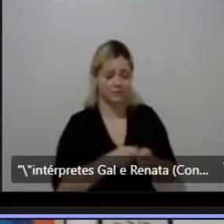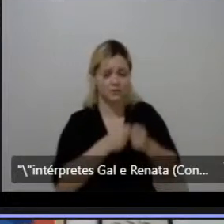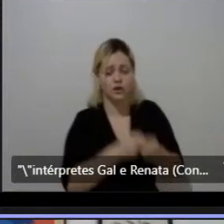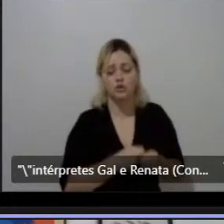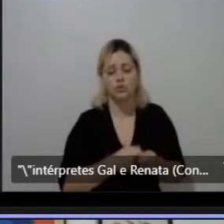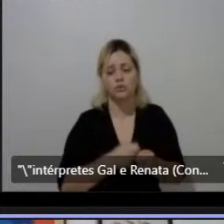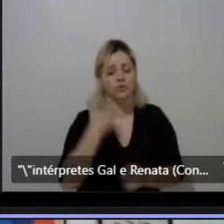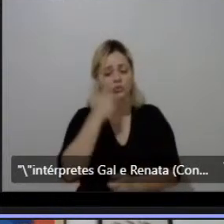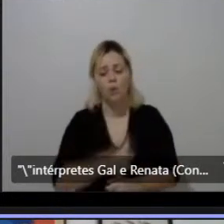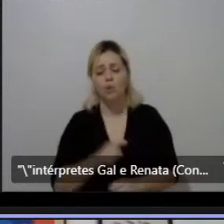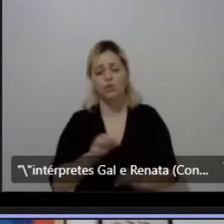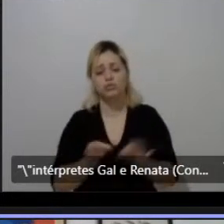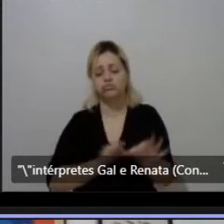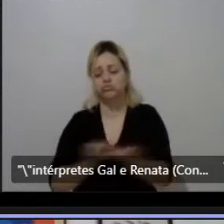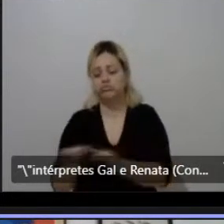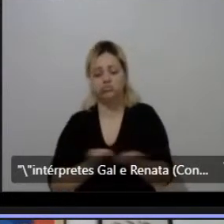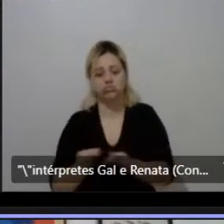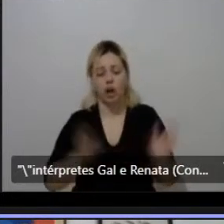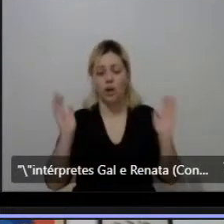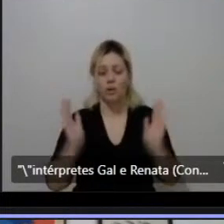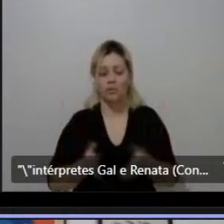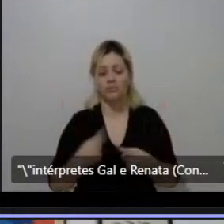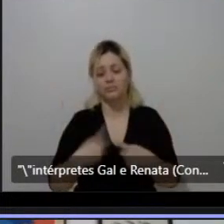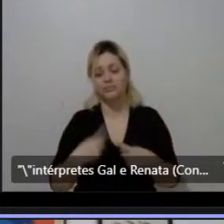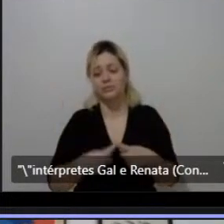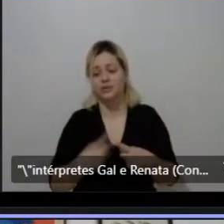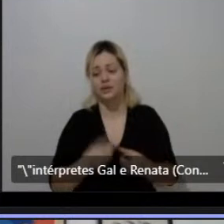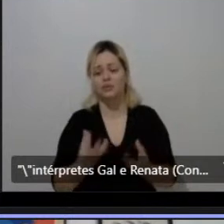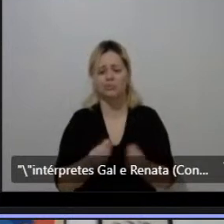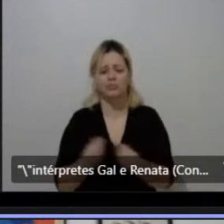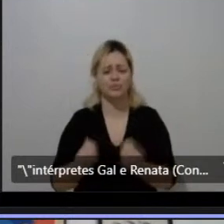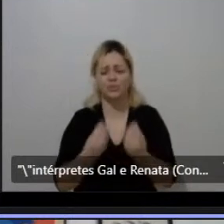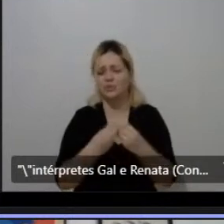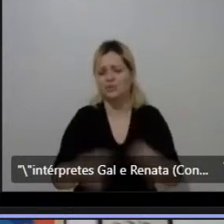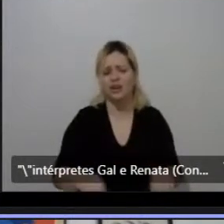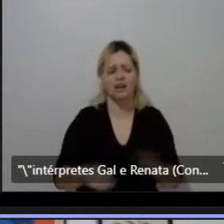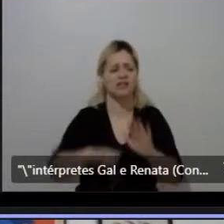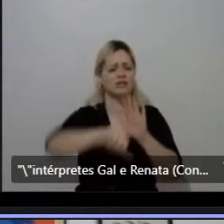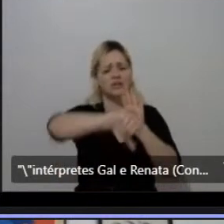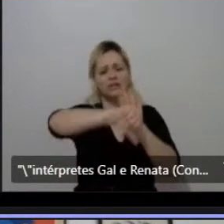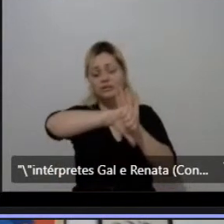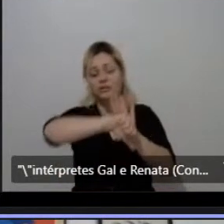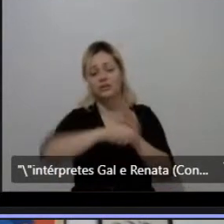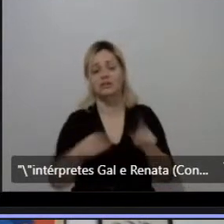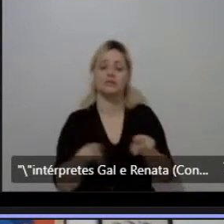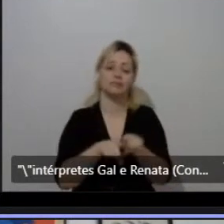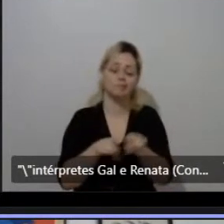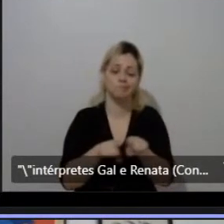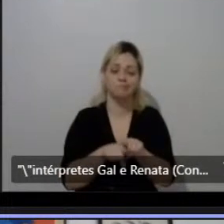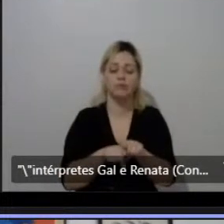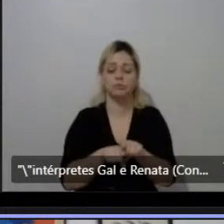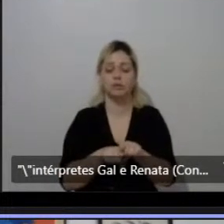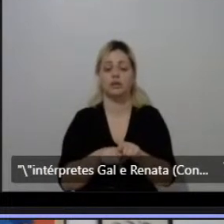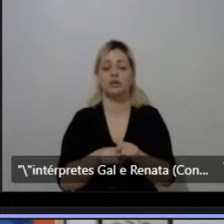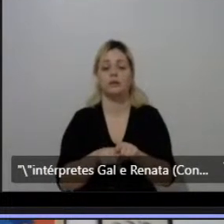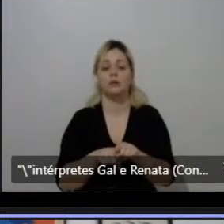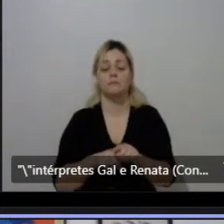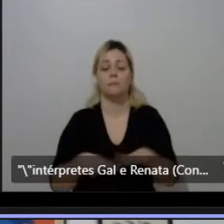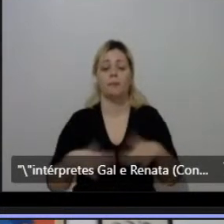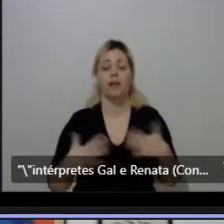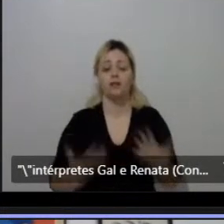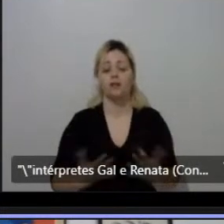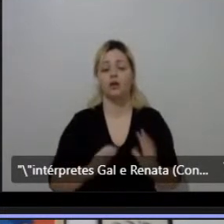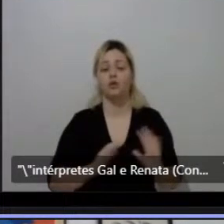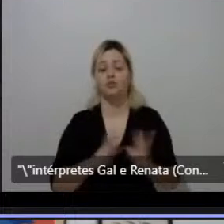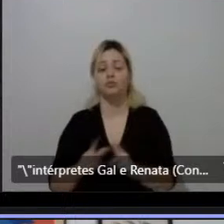hoje, né, por conta dessas fragilidades e dessa violência que é a gestão, né, que impera. E aí, né,